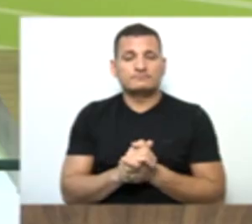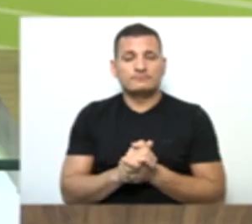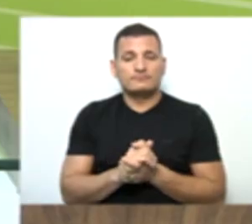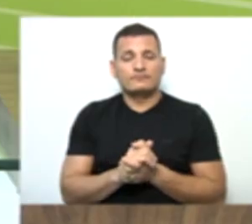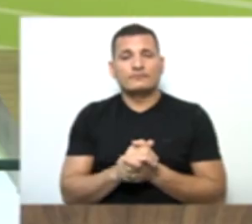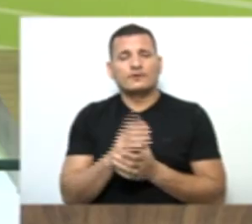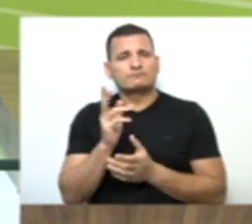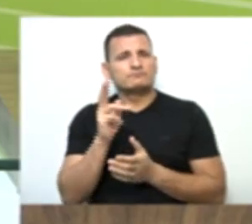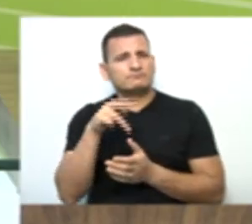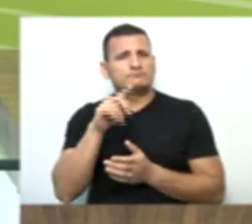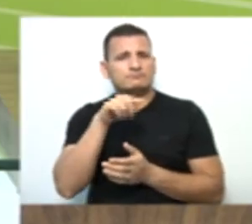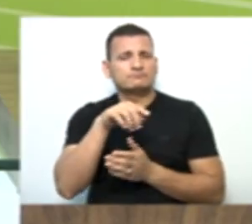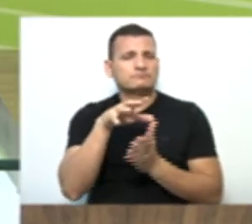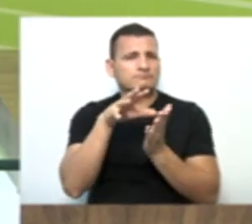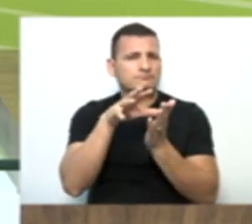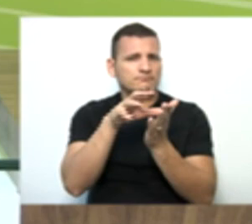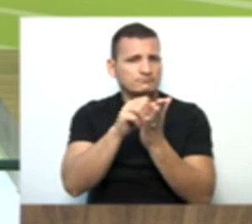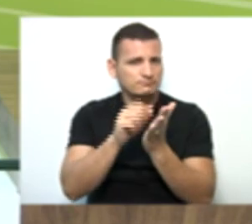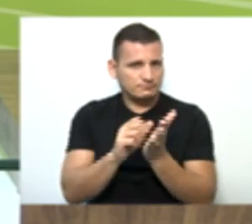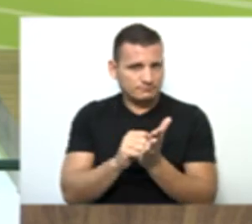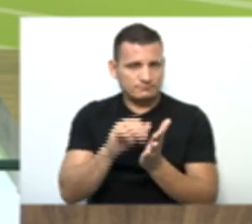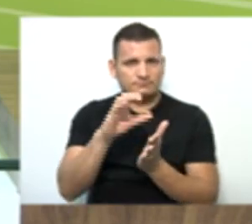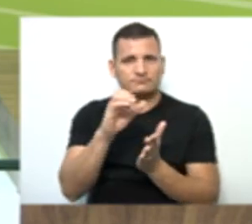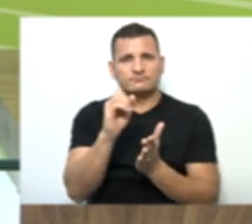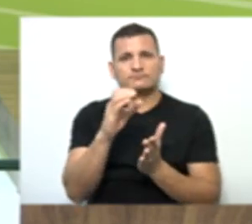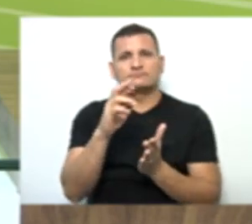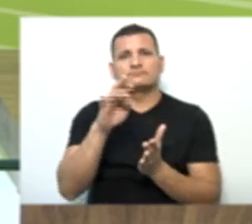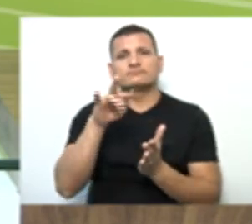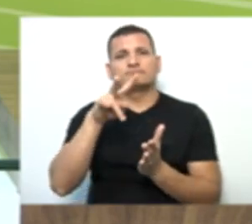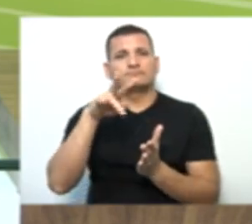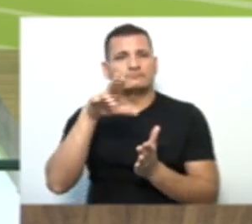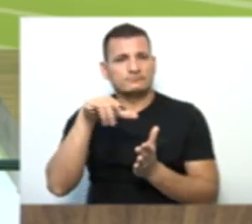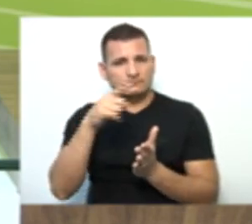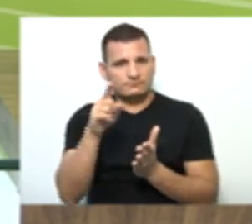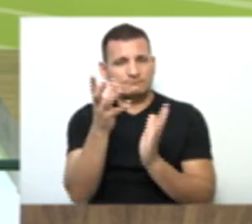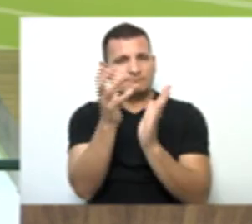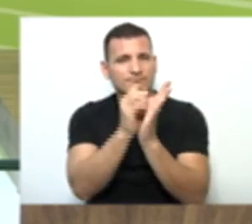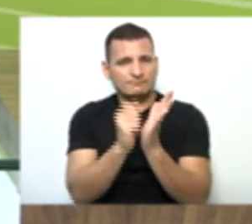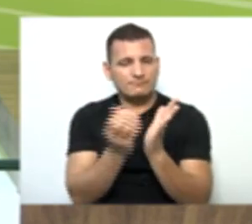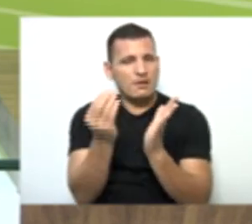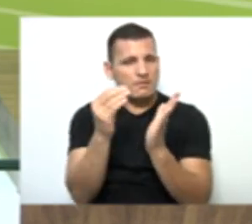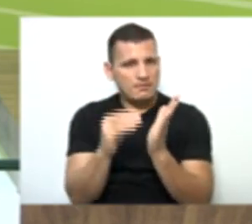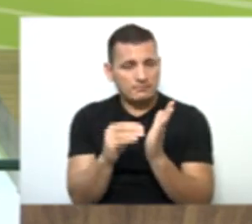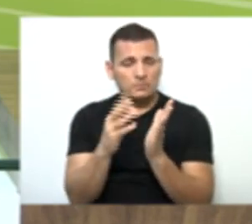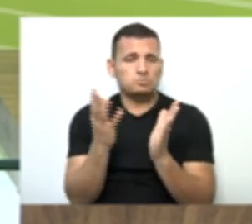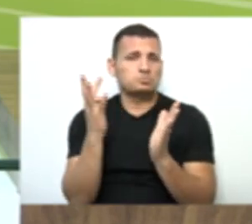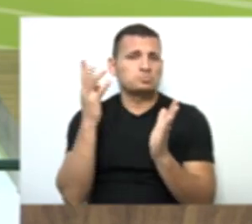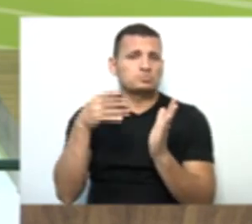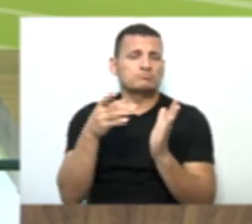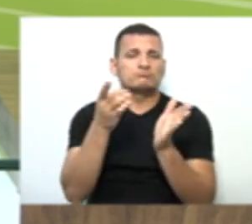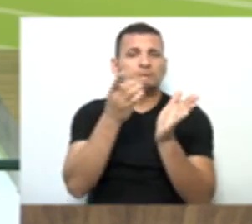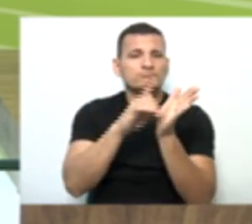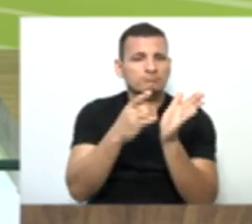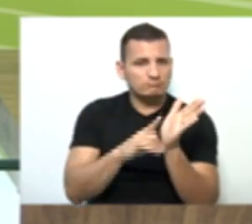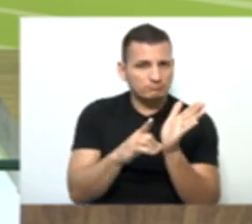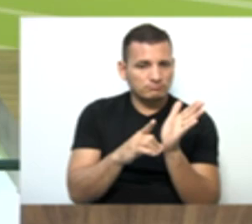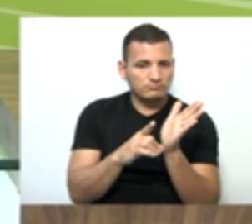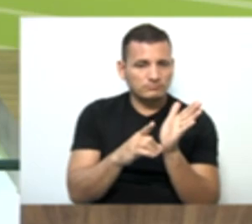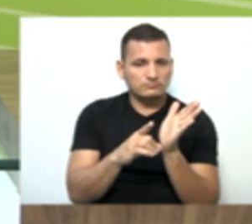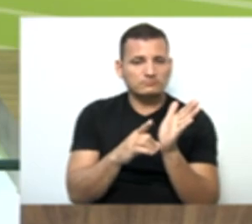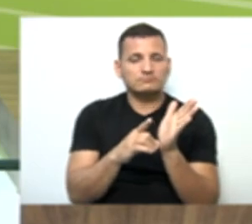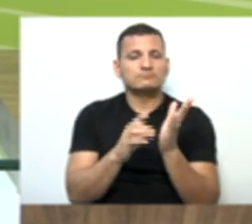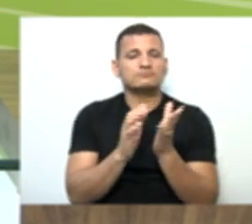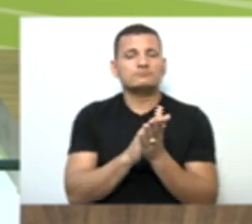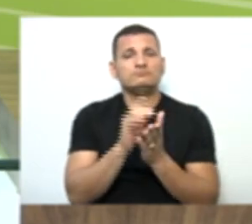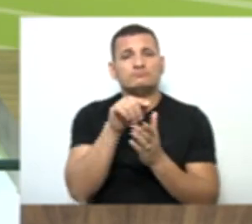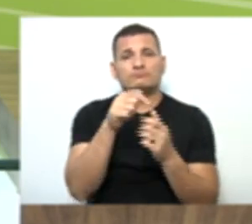escrituração contábil, a correta escrituração contábil, tudo que for lançado a débito deverá